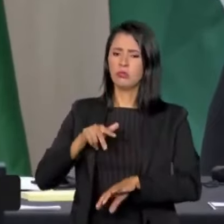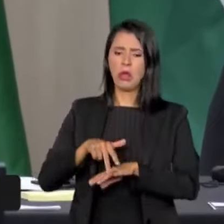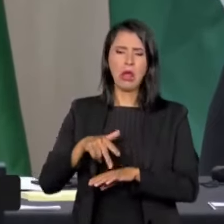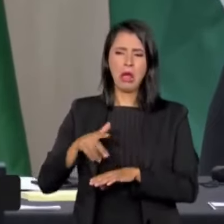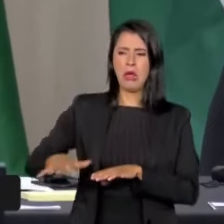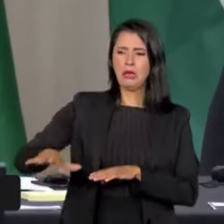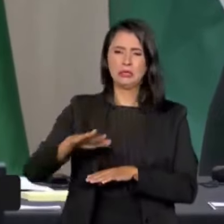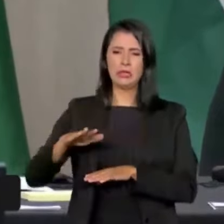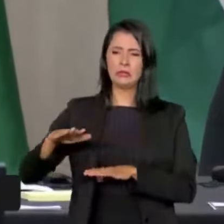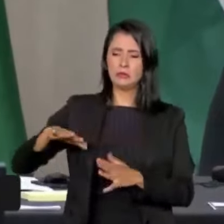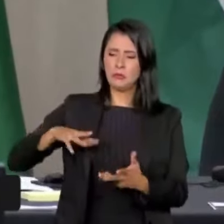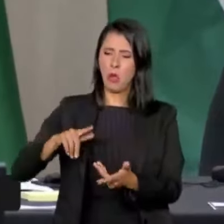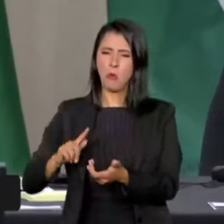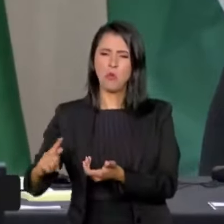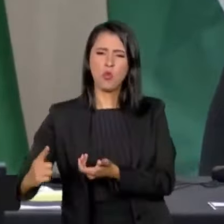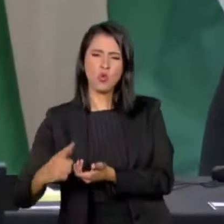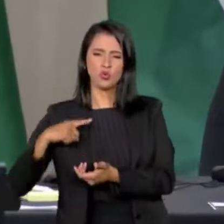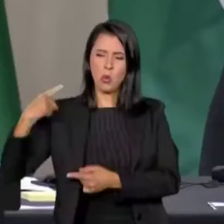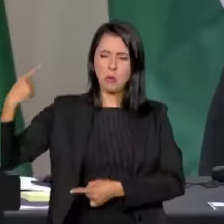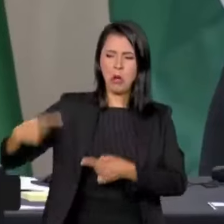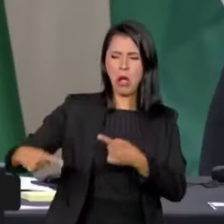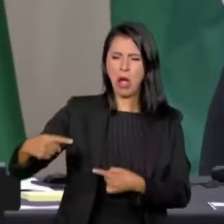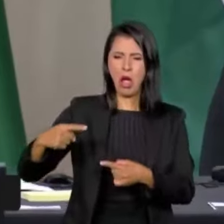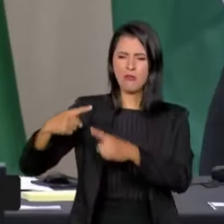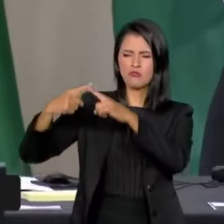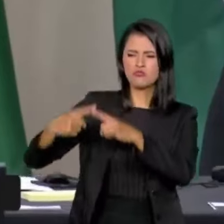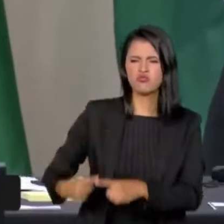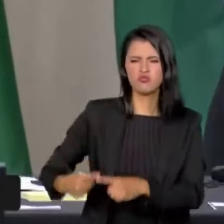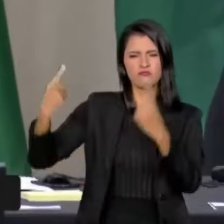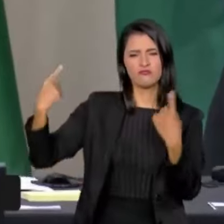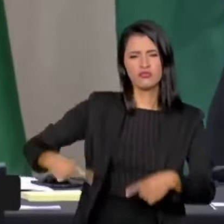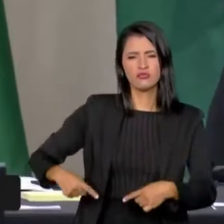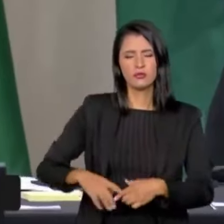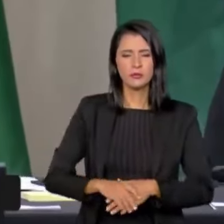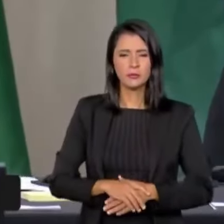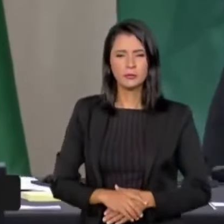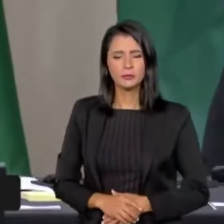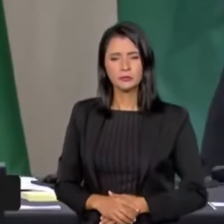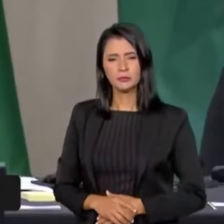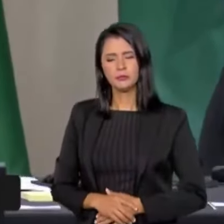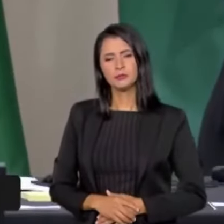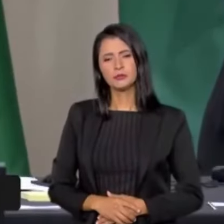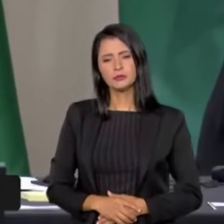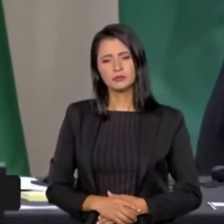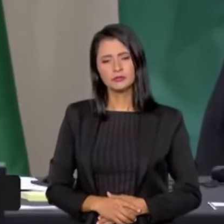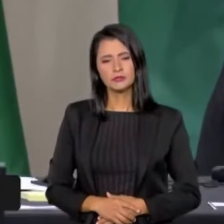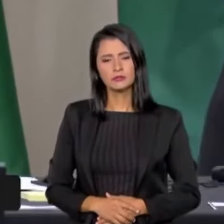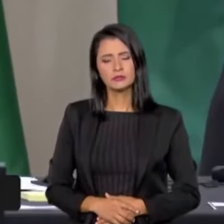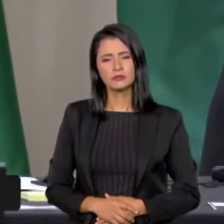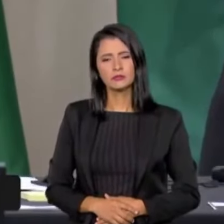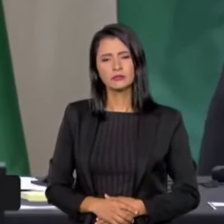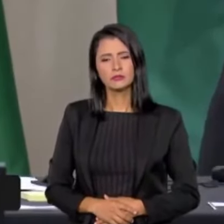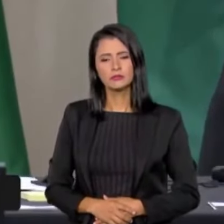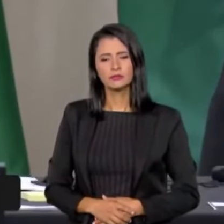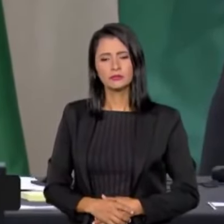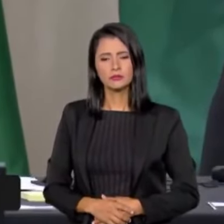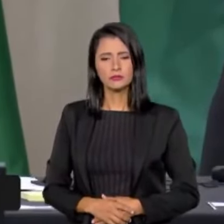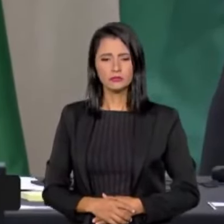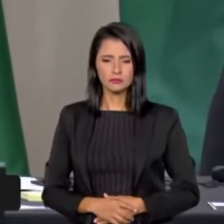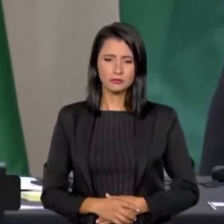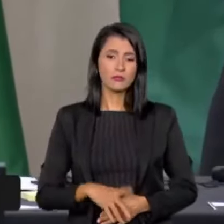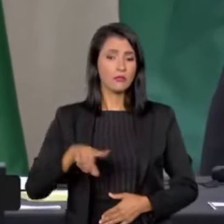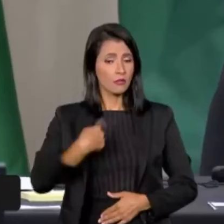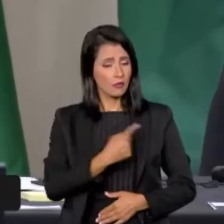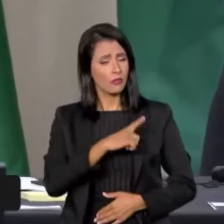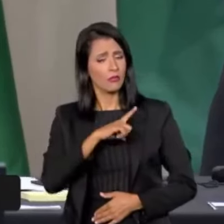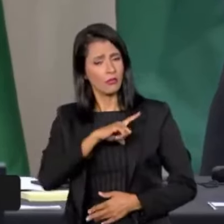rivalidade geopolítica. We have the challenge of maintaining our autonomy amid geopolitical rivalries. Cabe a